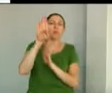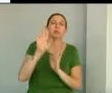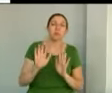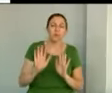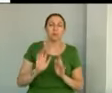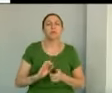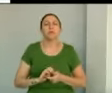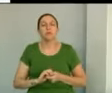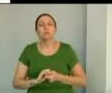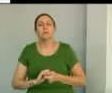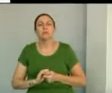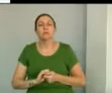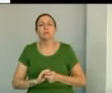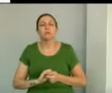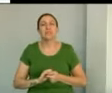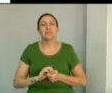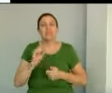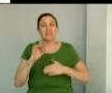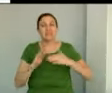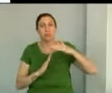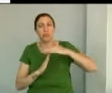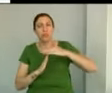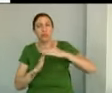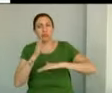restrição. Quando passar de